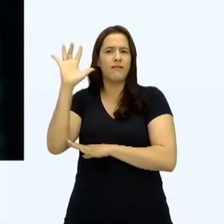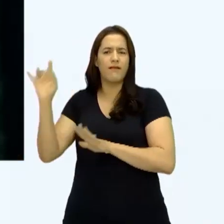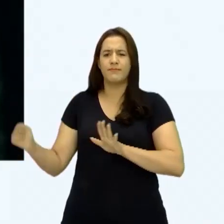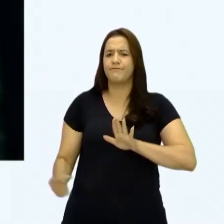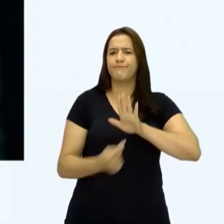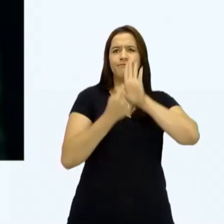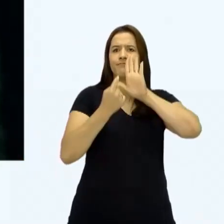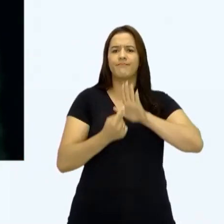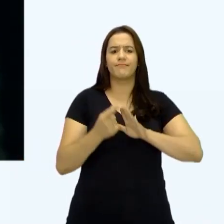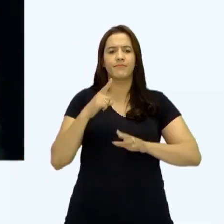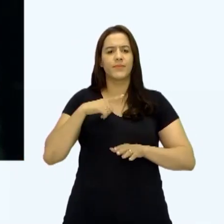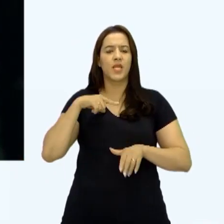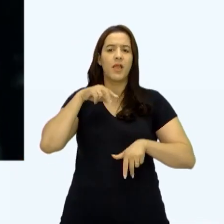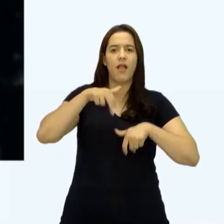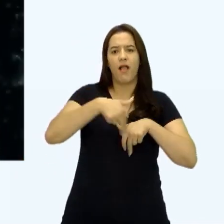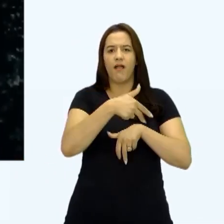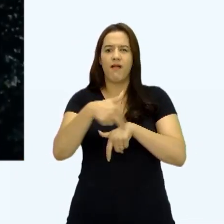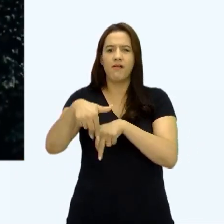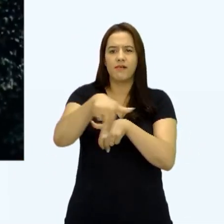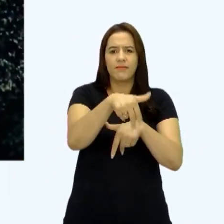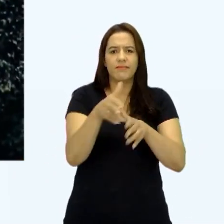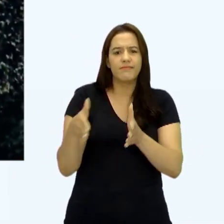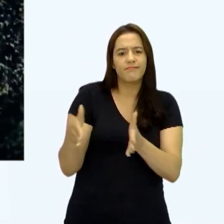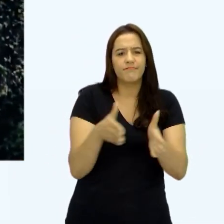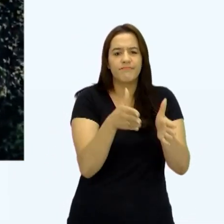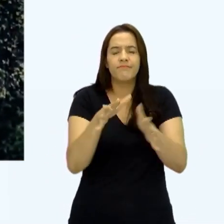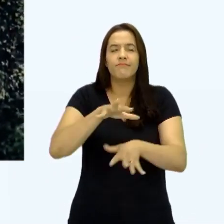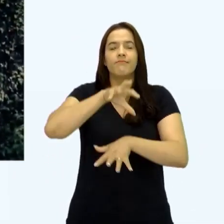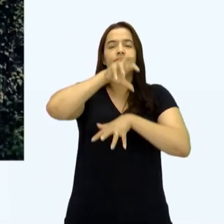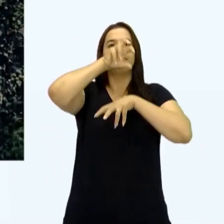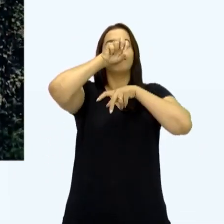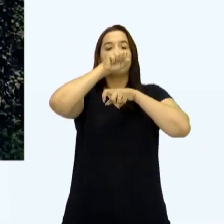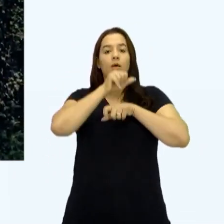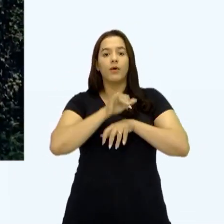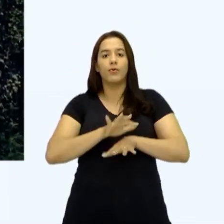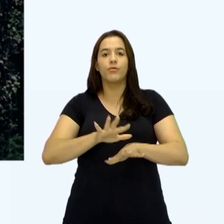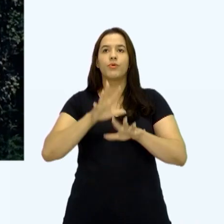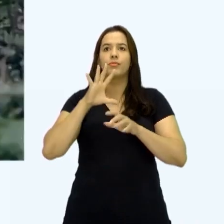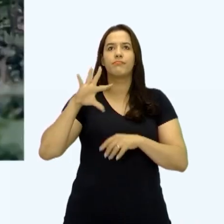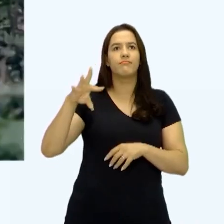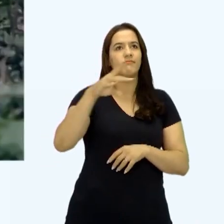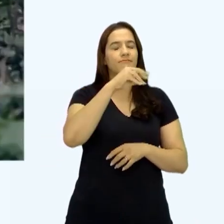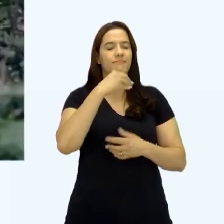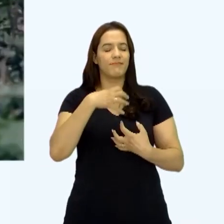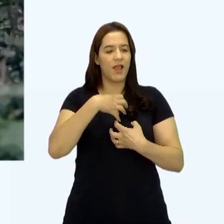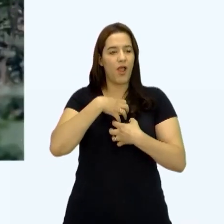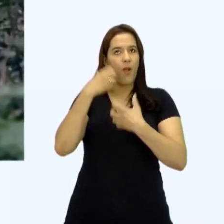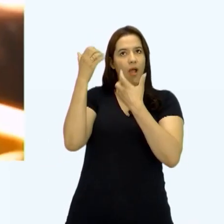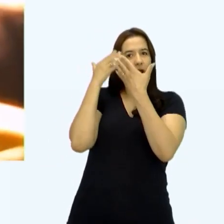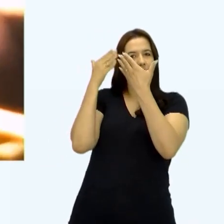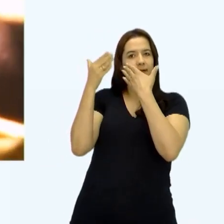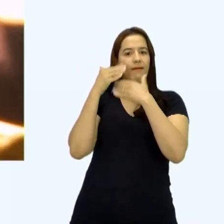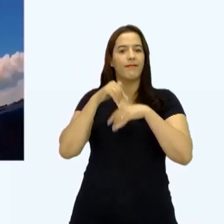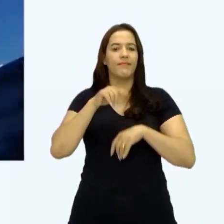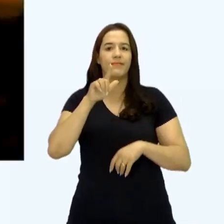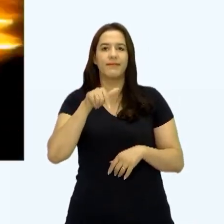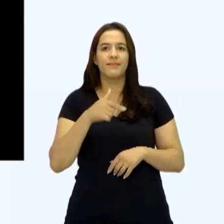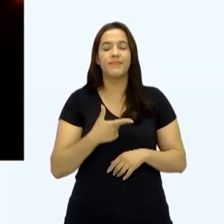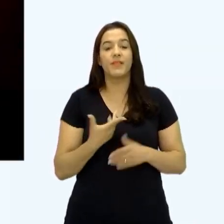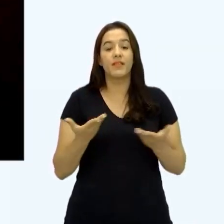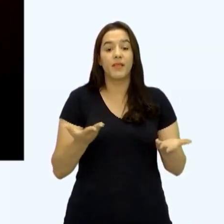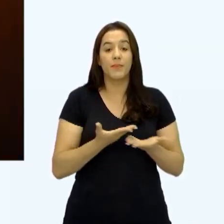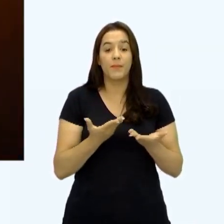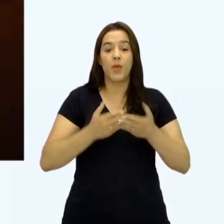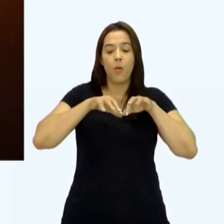marcante. Caminhar por trilhas e respirar fundo em um lugar encantador se torna quase uma terapia. Um banho de floresta